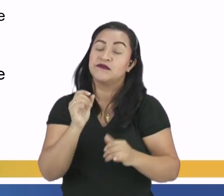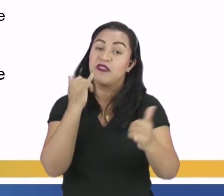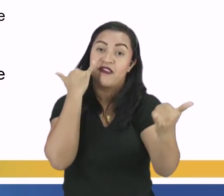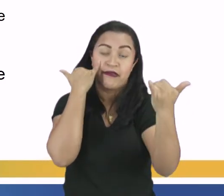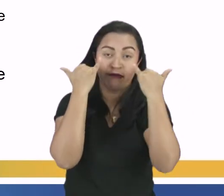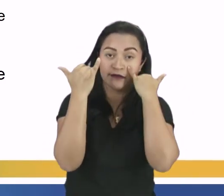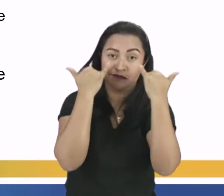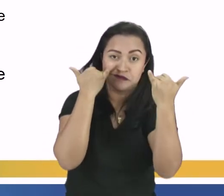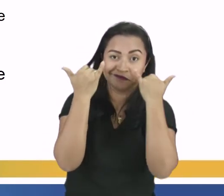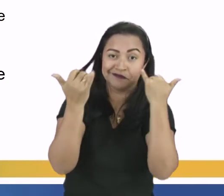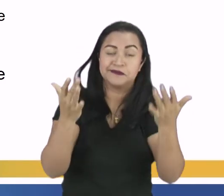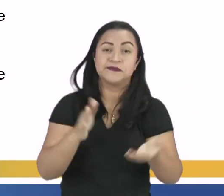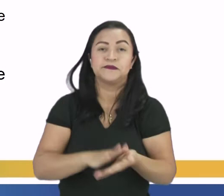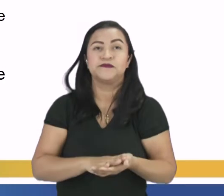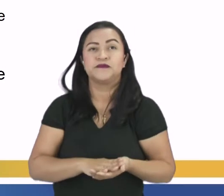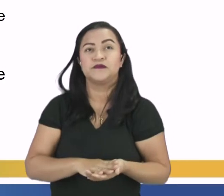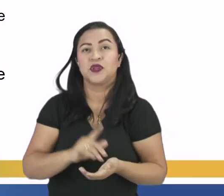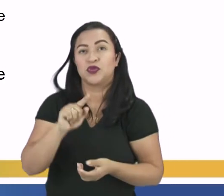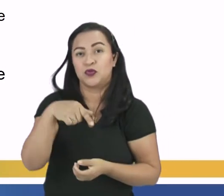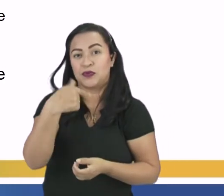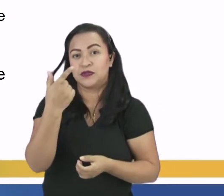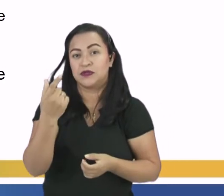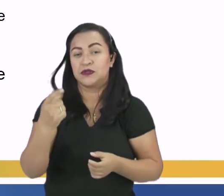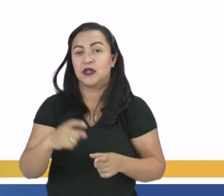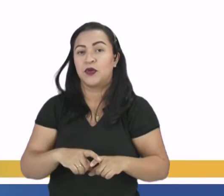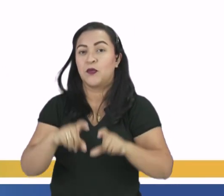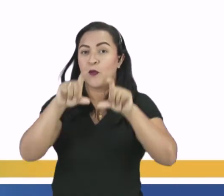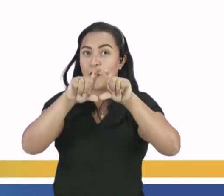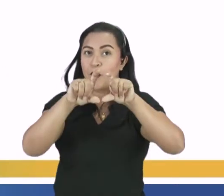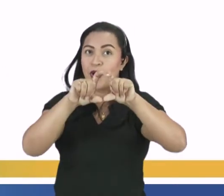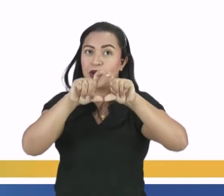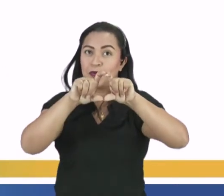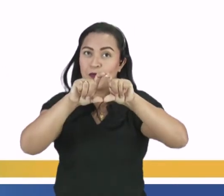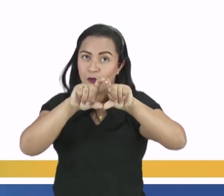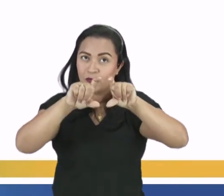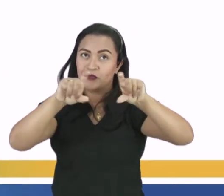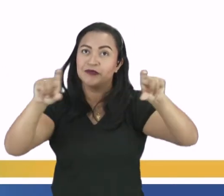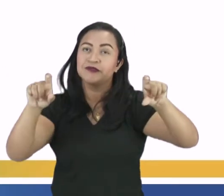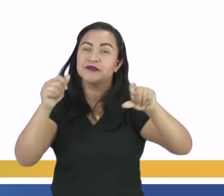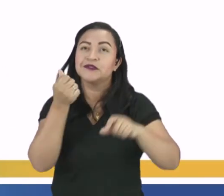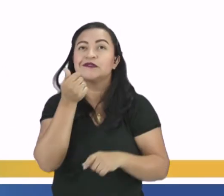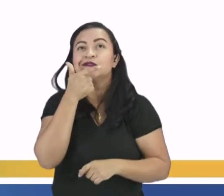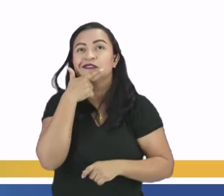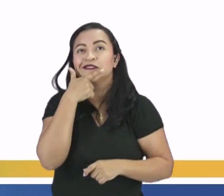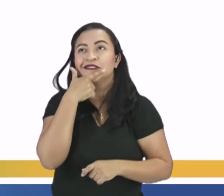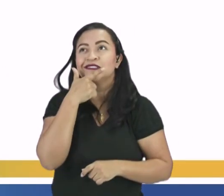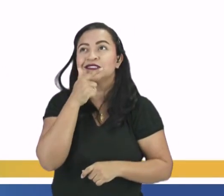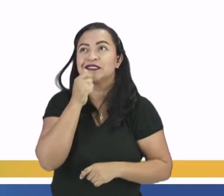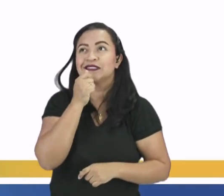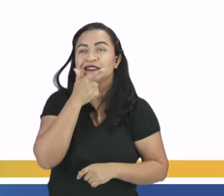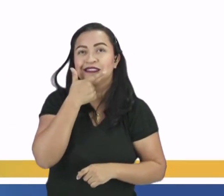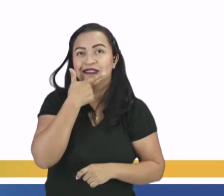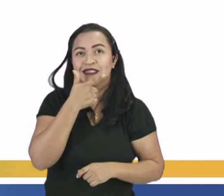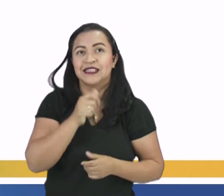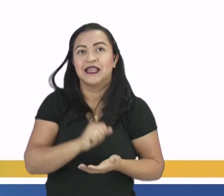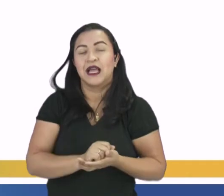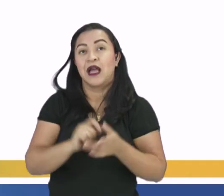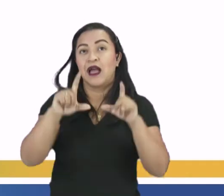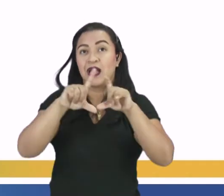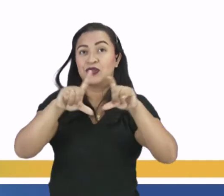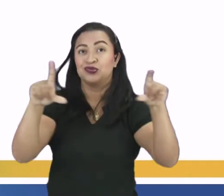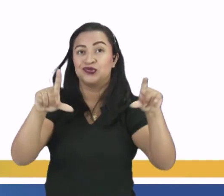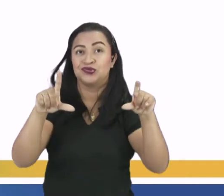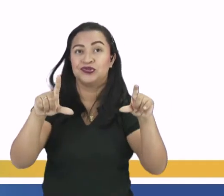temos aqui, a seguir, uma charge que vai mostrar bem isso aí para nós, ó. As charges, elas representam a